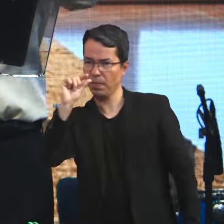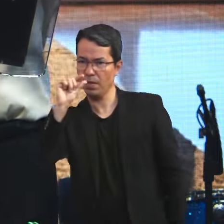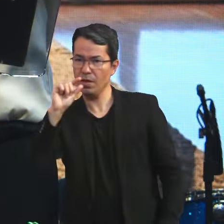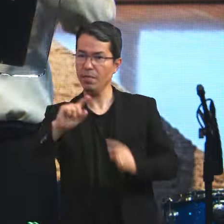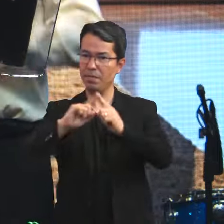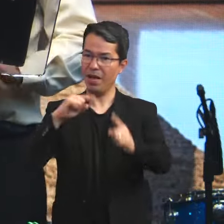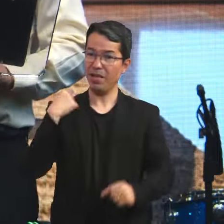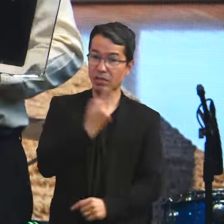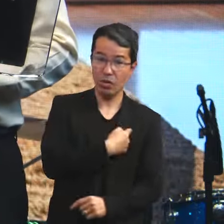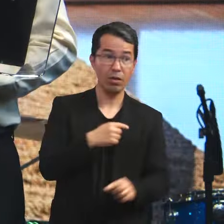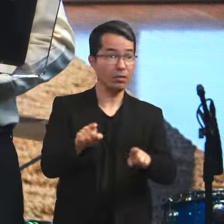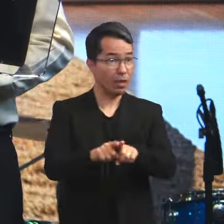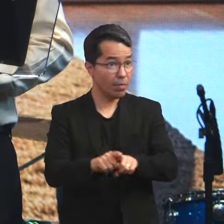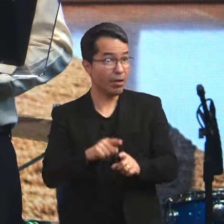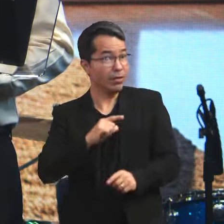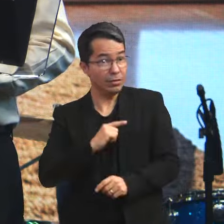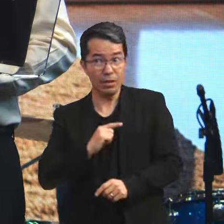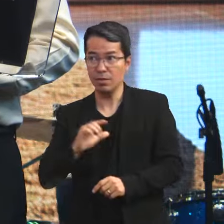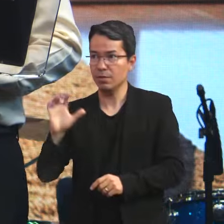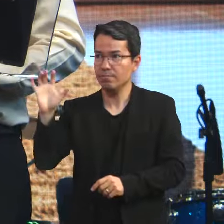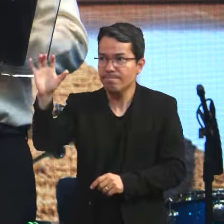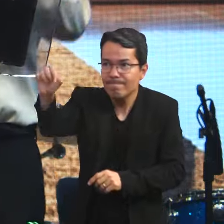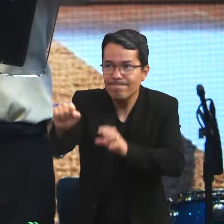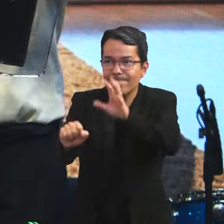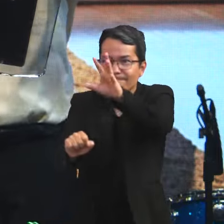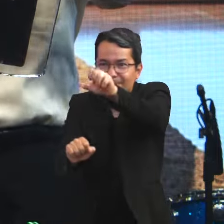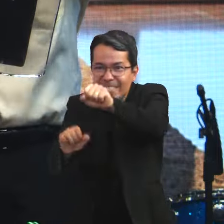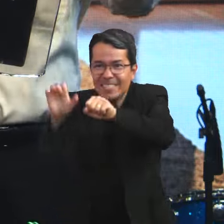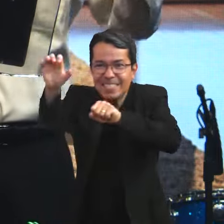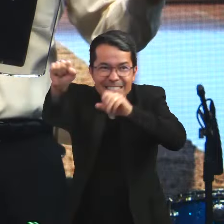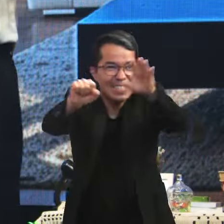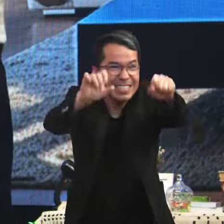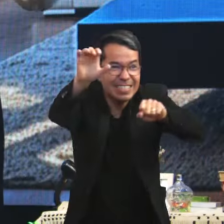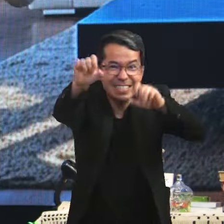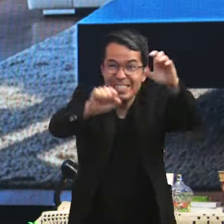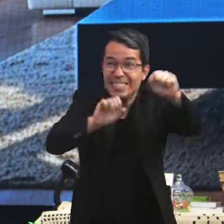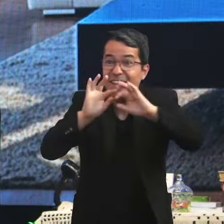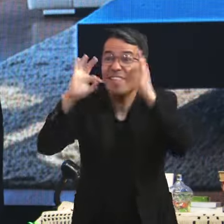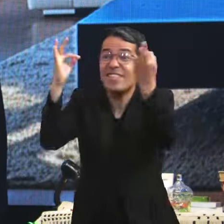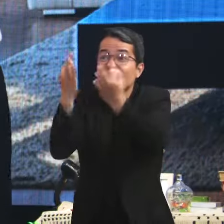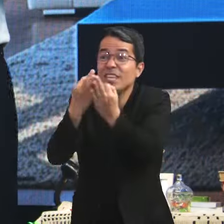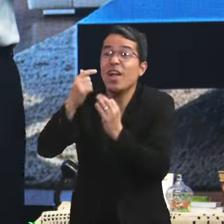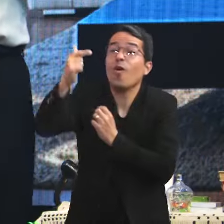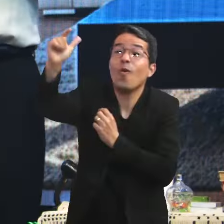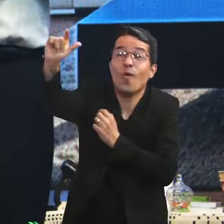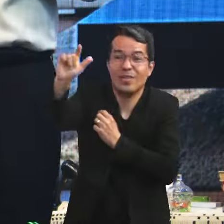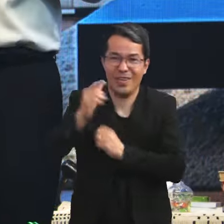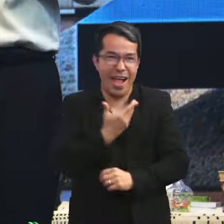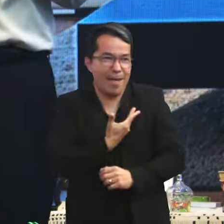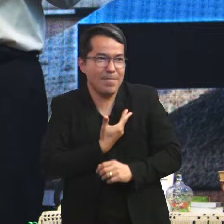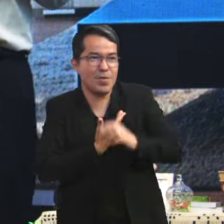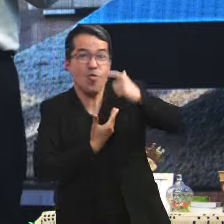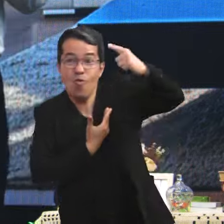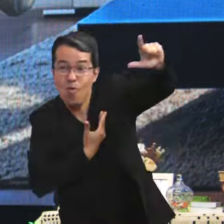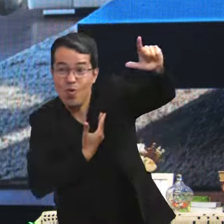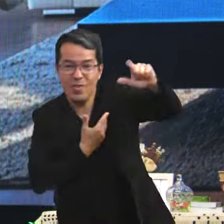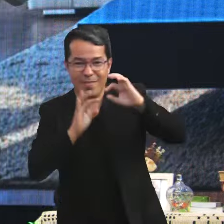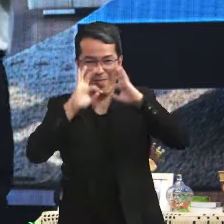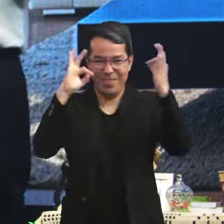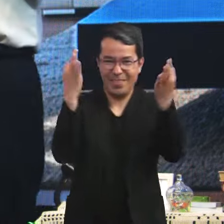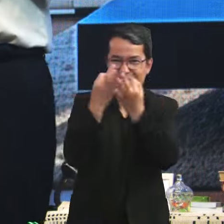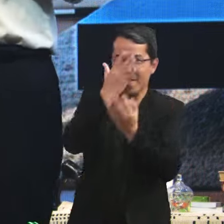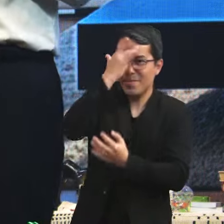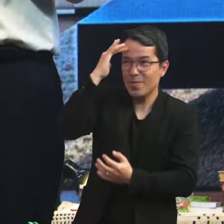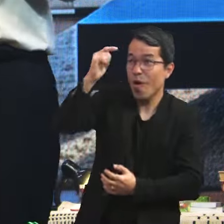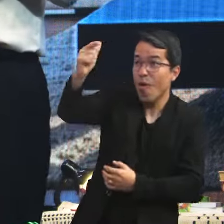alcançando família está a fam nle que é o núcleo da sociedade EA Mane